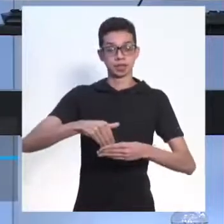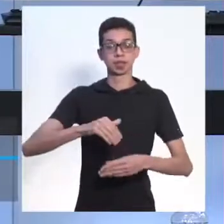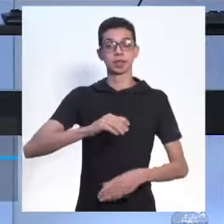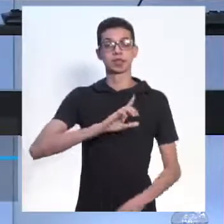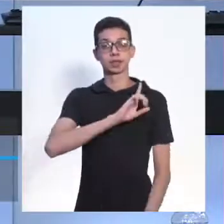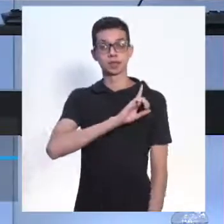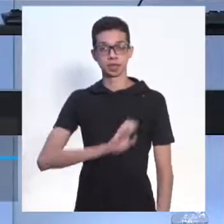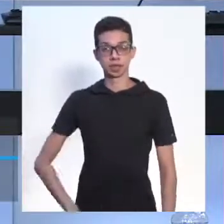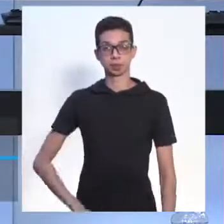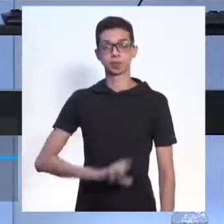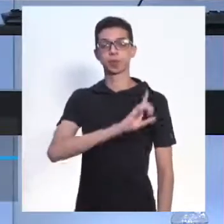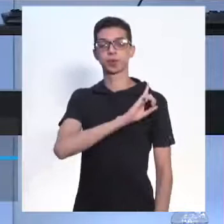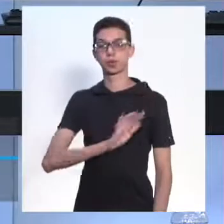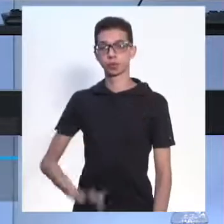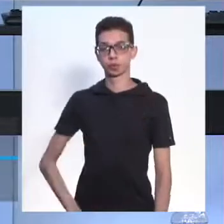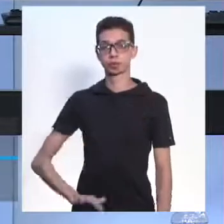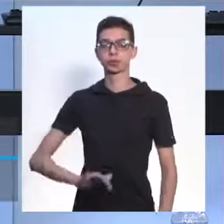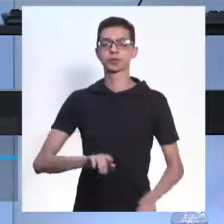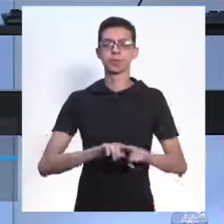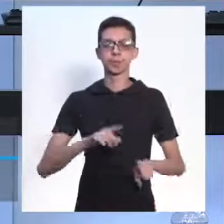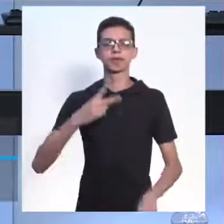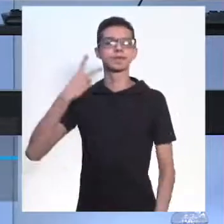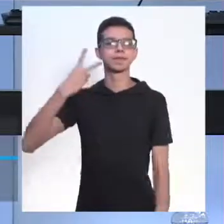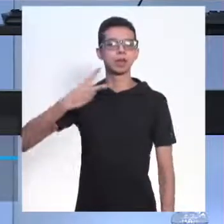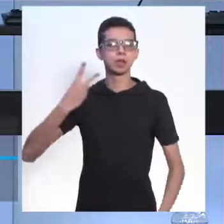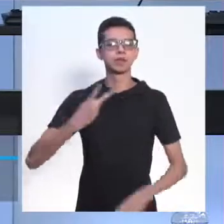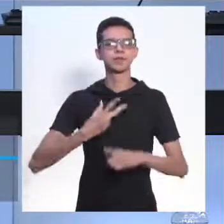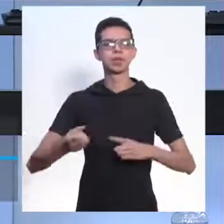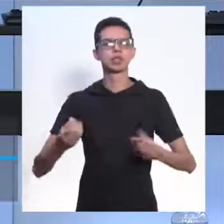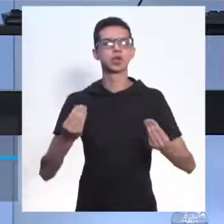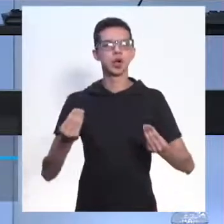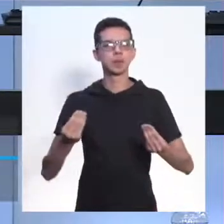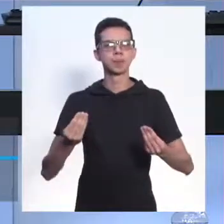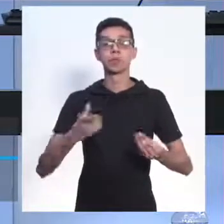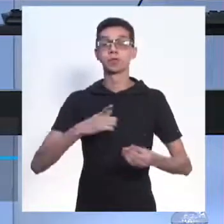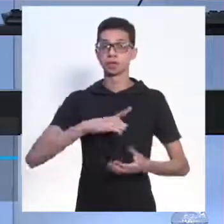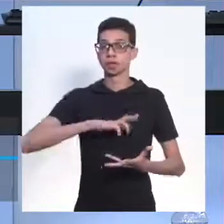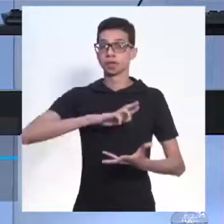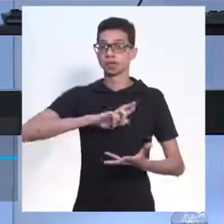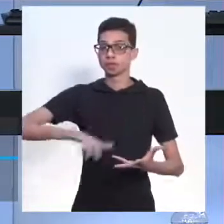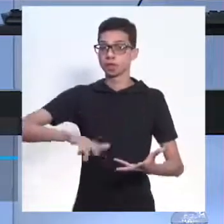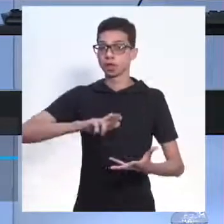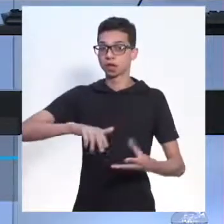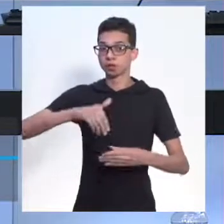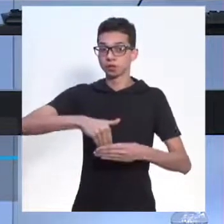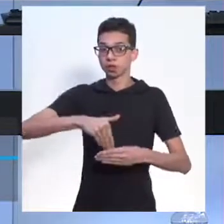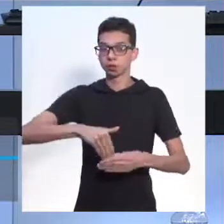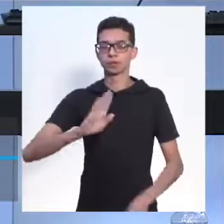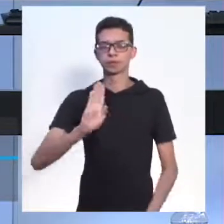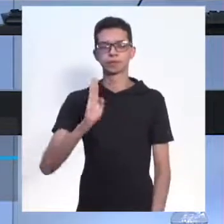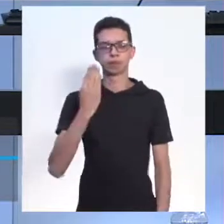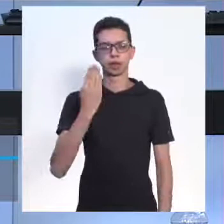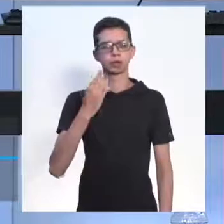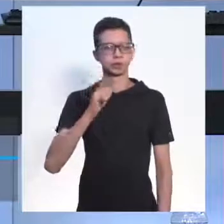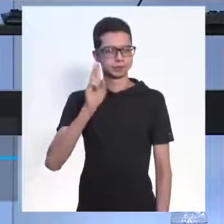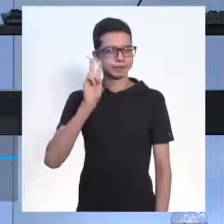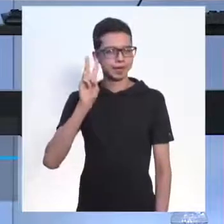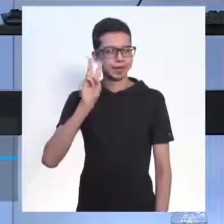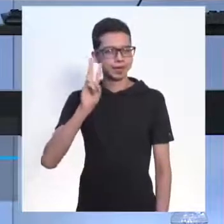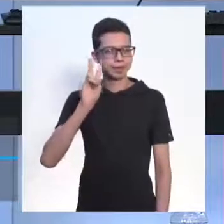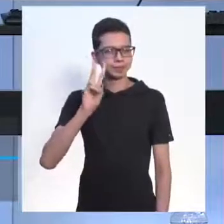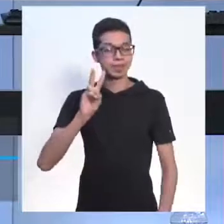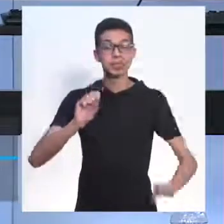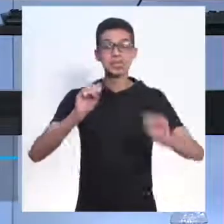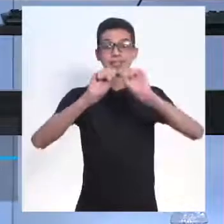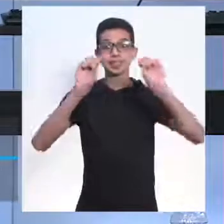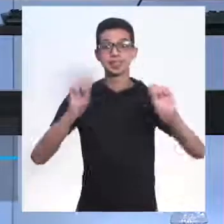e Vereador vence obtiveram a maioria dos votos falsos vocês lembram que o nosso